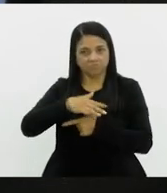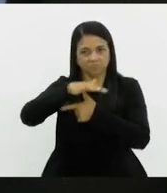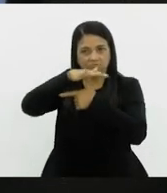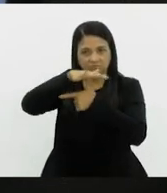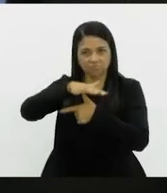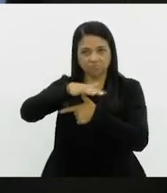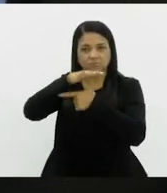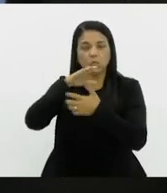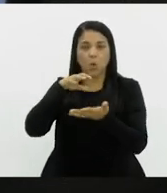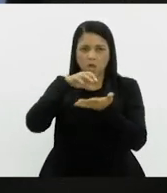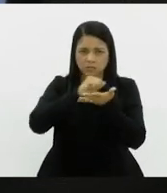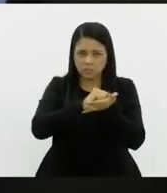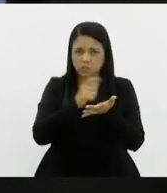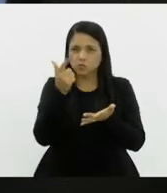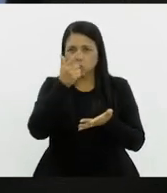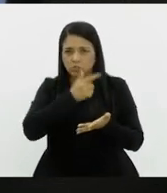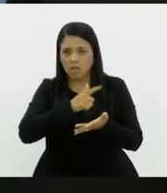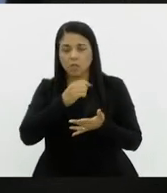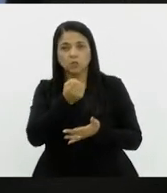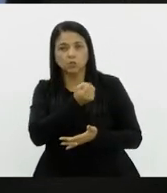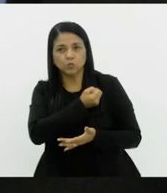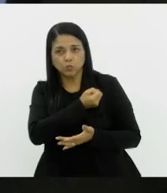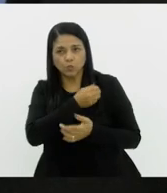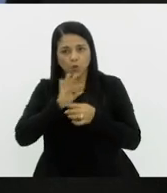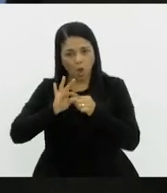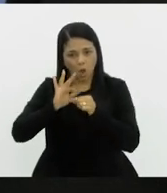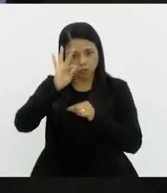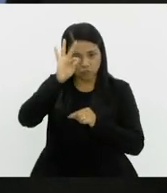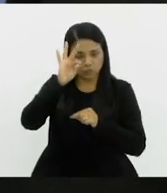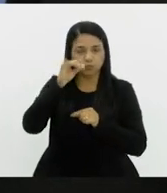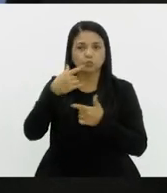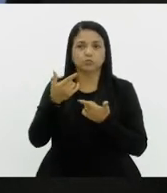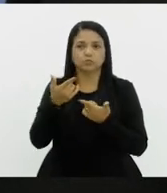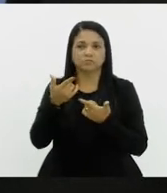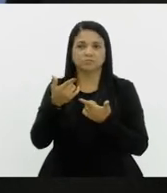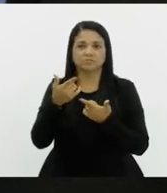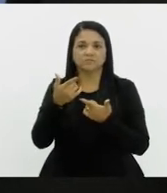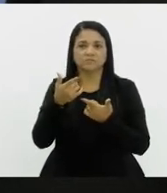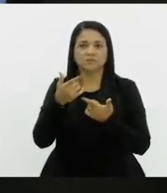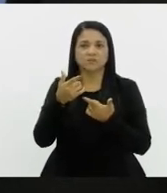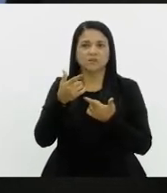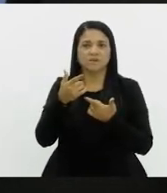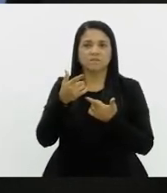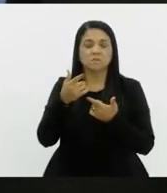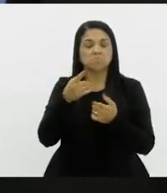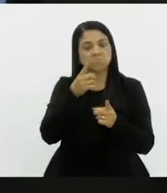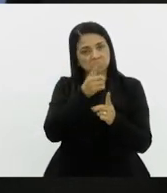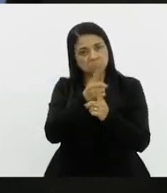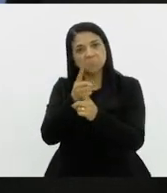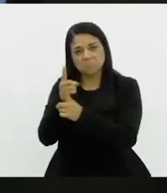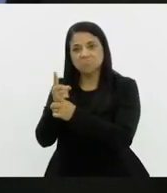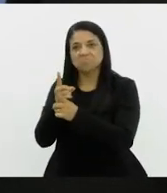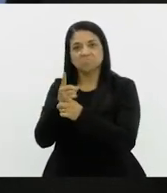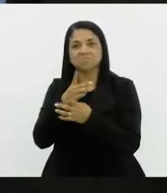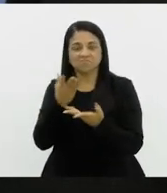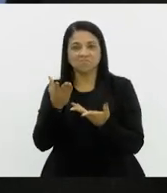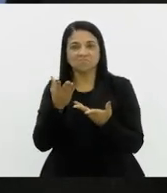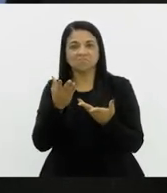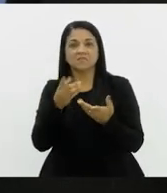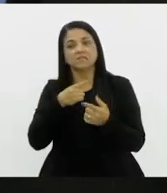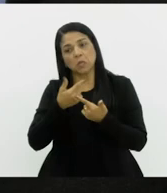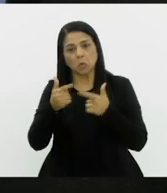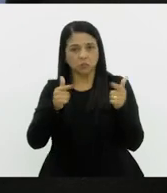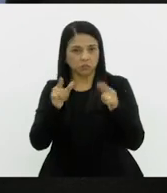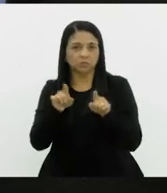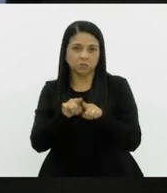ali o registro, o número, a altitude. Então já tem algumas, consegue identificar ali pelo aplicativo. Na verdade, tem esse e tem outros também,